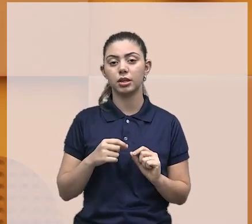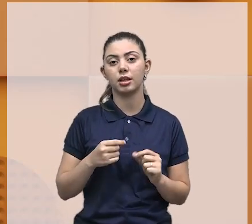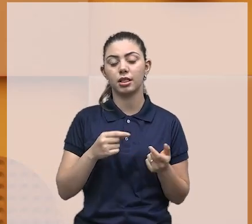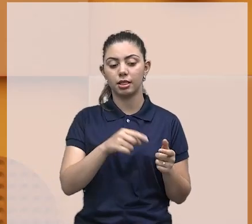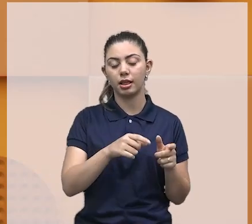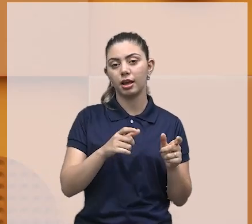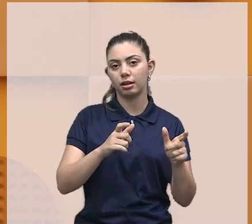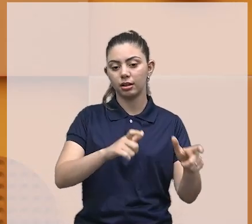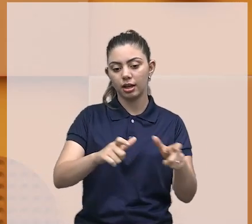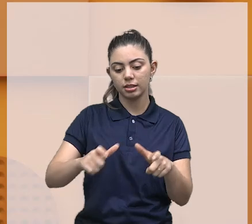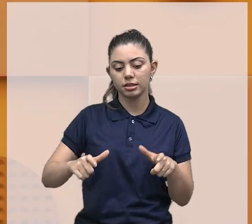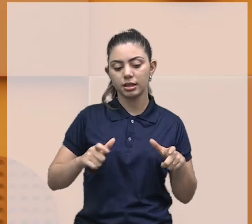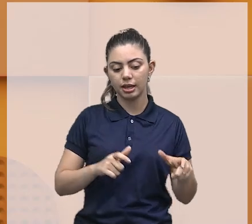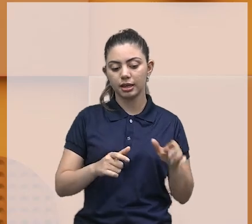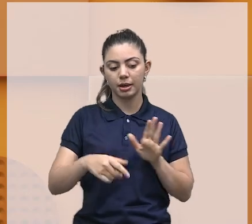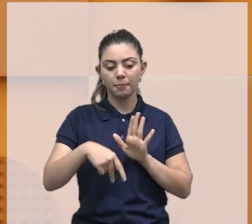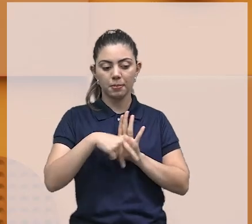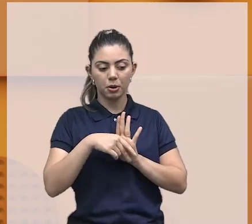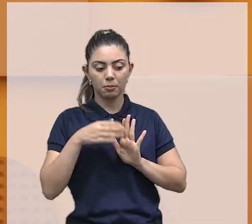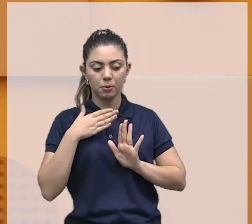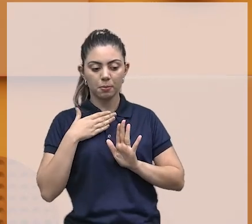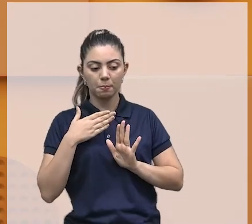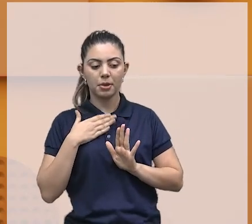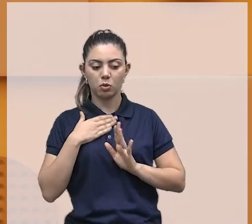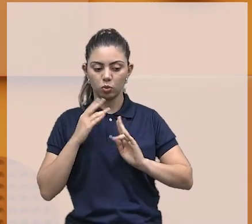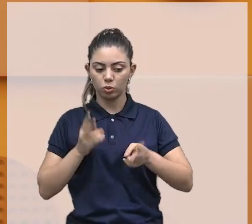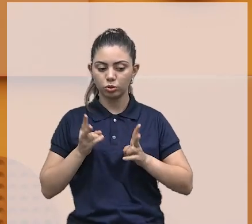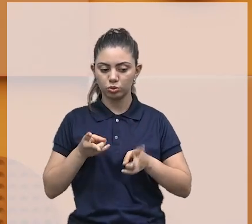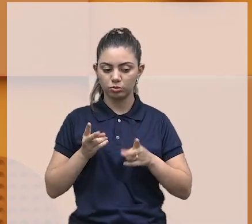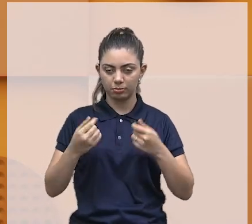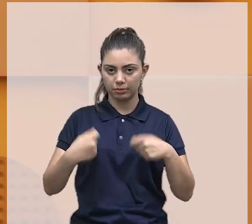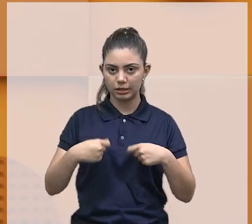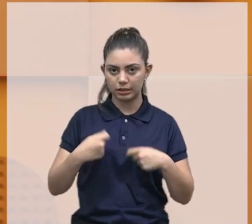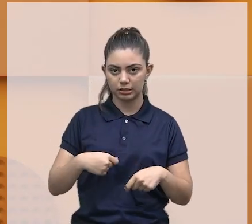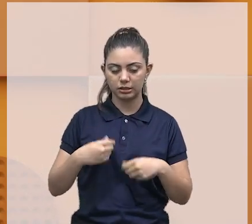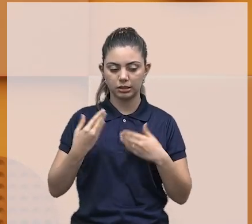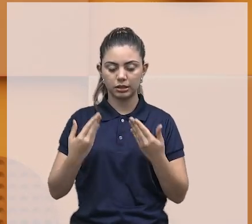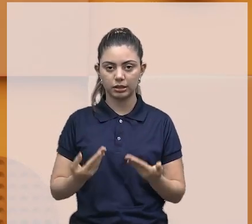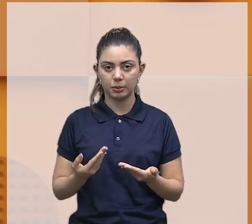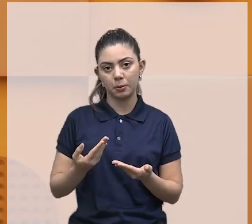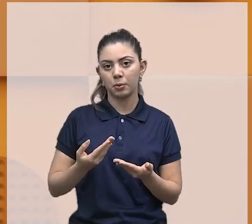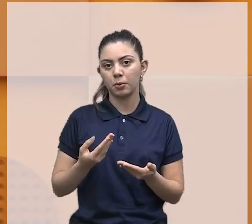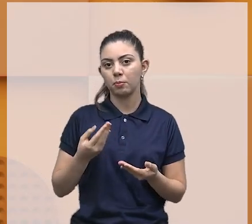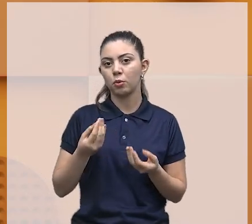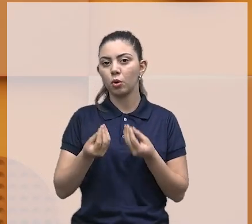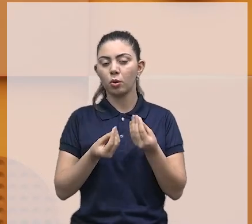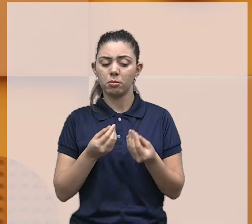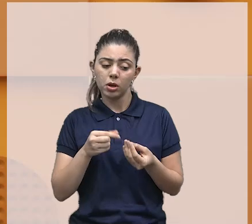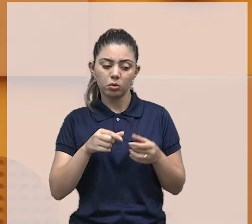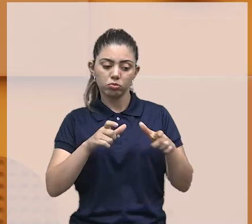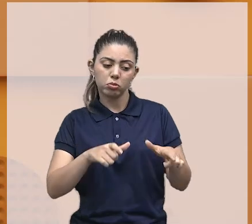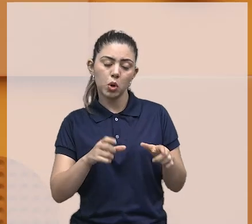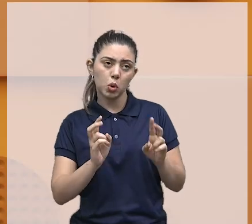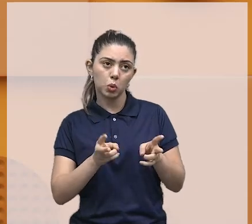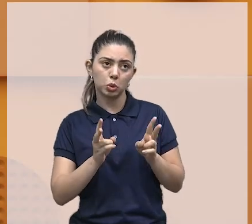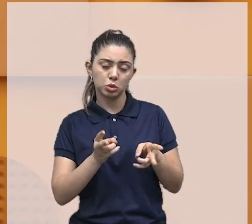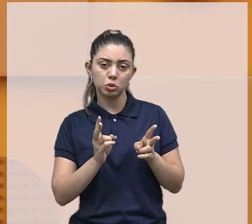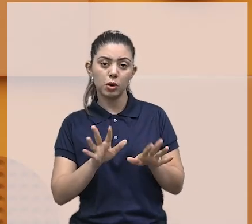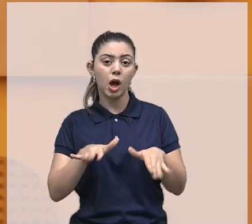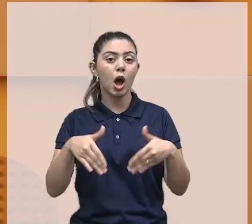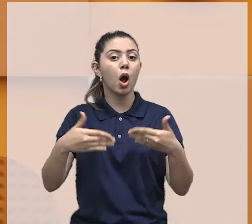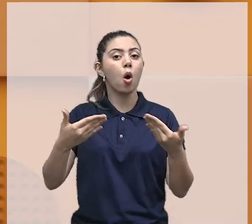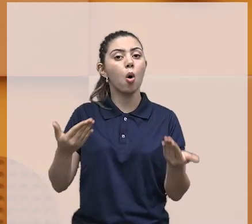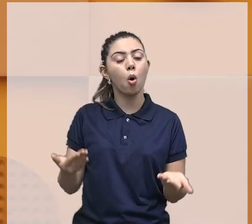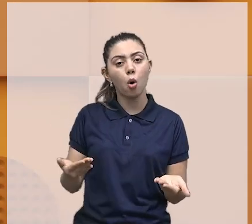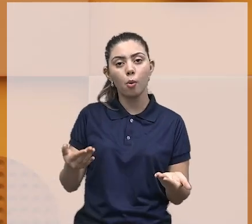que eu já tenho, dos bens que eu já tenho. Eu não posso perdê-los. Eu tenho, então, o quê? Né? Que ou deixar do jeito que eles já são, muitas terras, ou